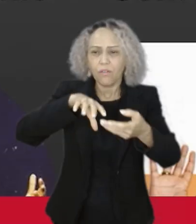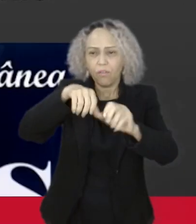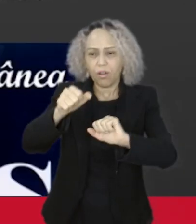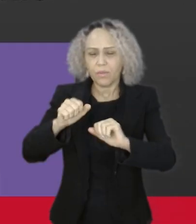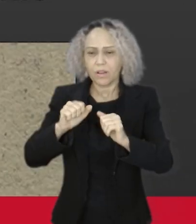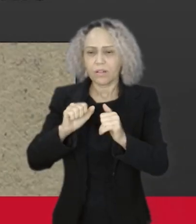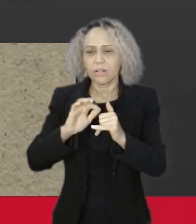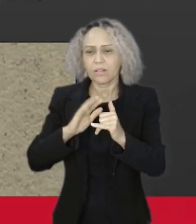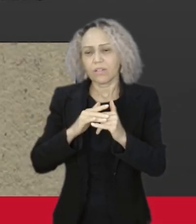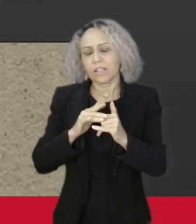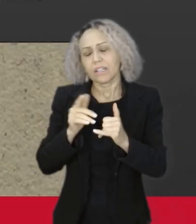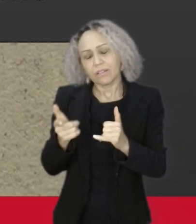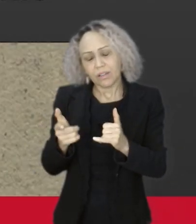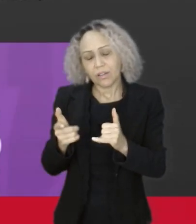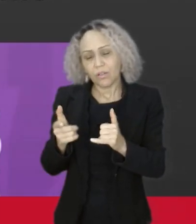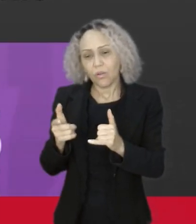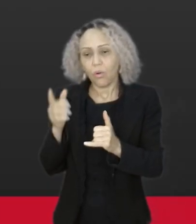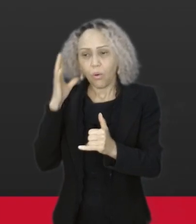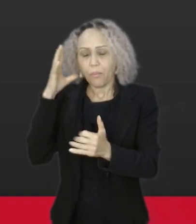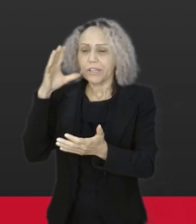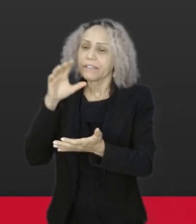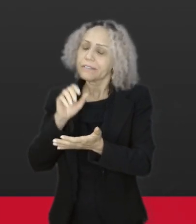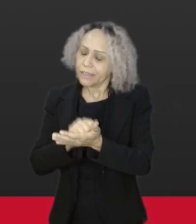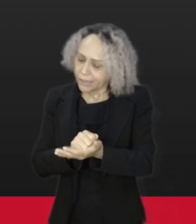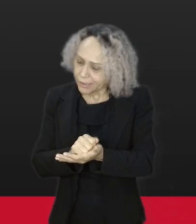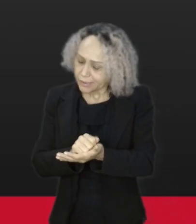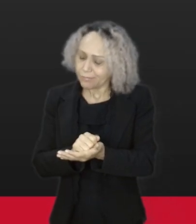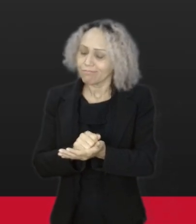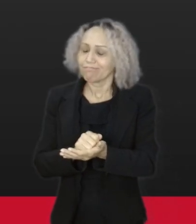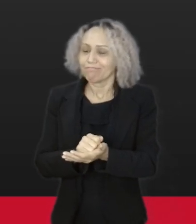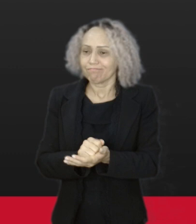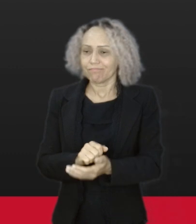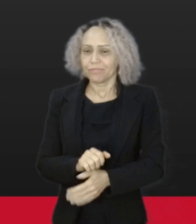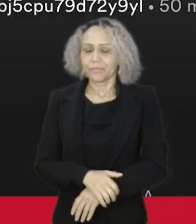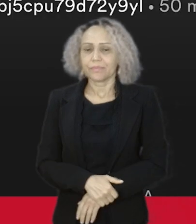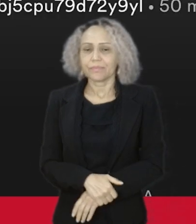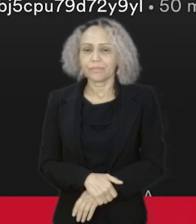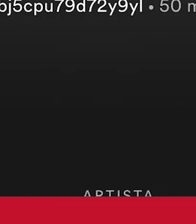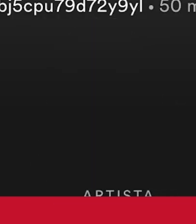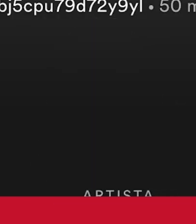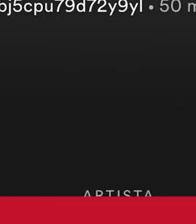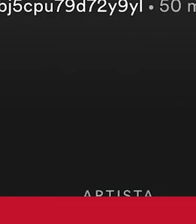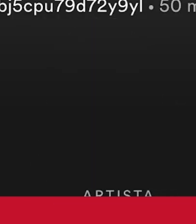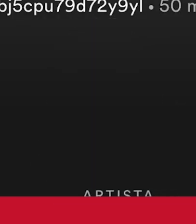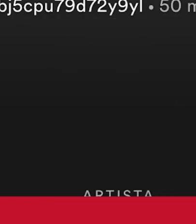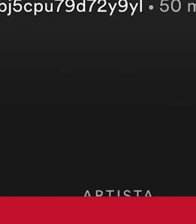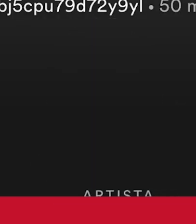PT no YouTube ou em formato de podcast no Spotify.